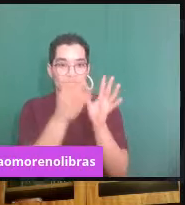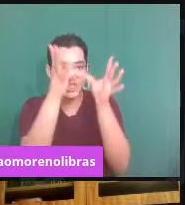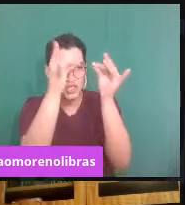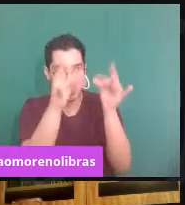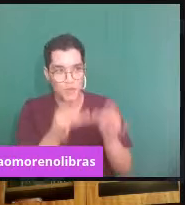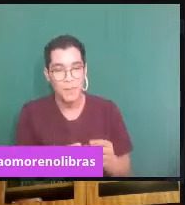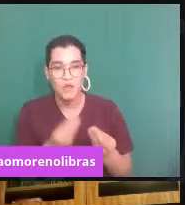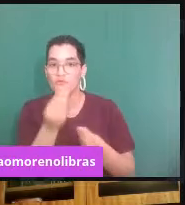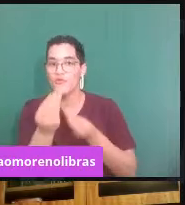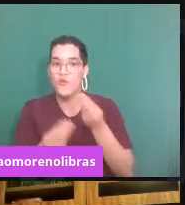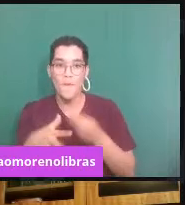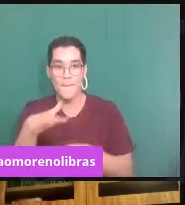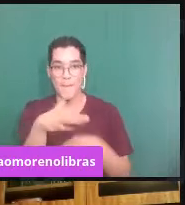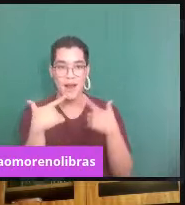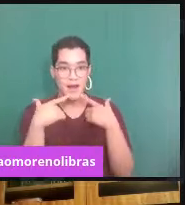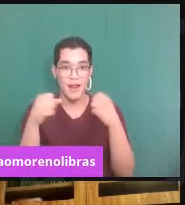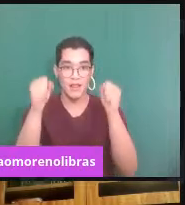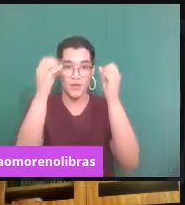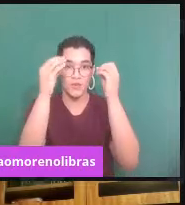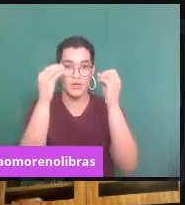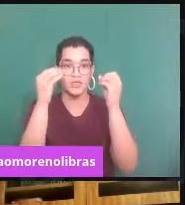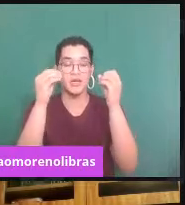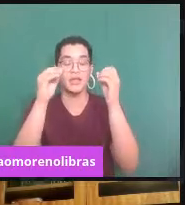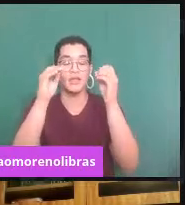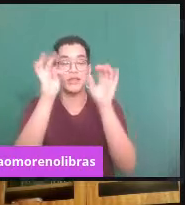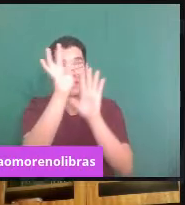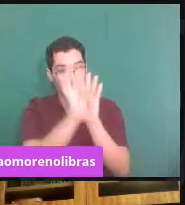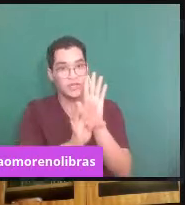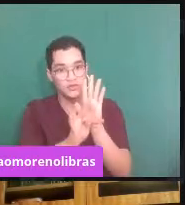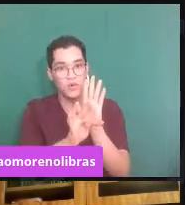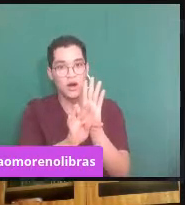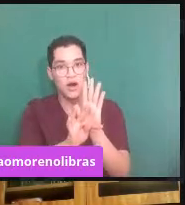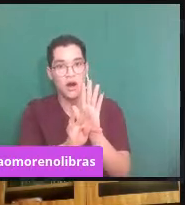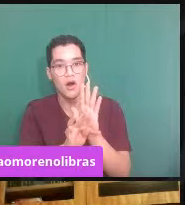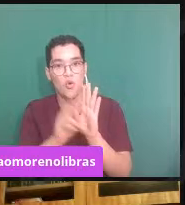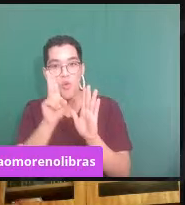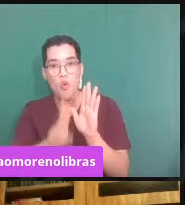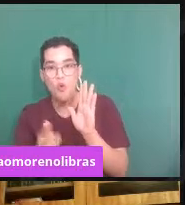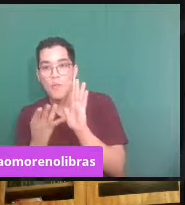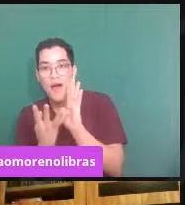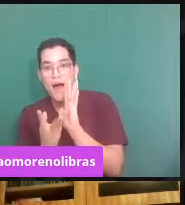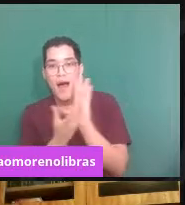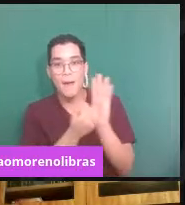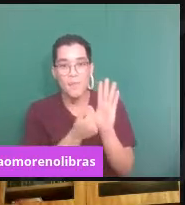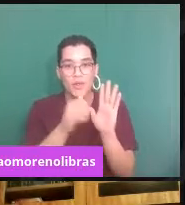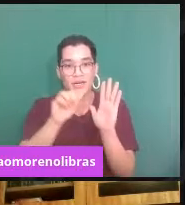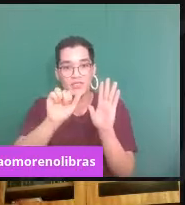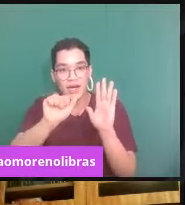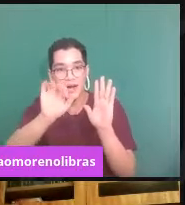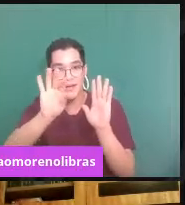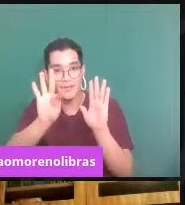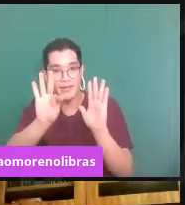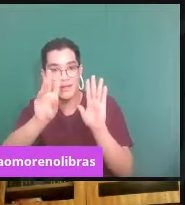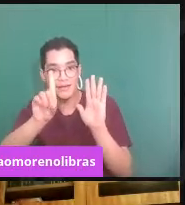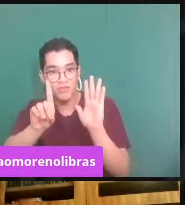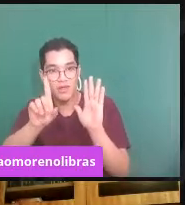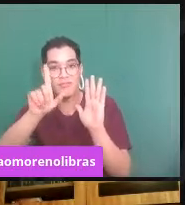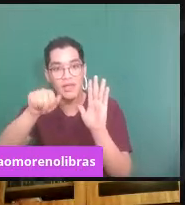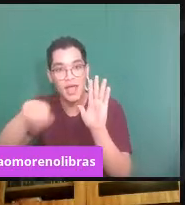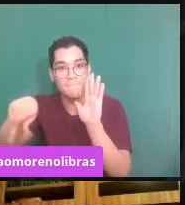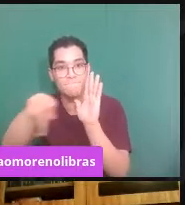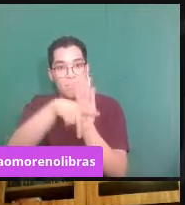da linguística textual, mas da abordagem da TD. E vou também pensar um pouquinho ali nas estratégias de ensino,